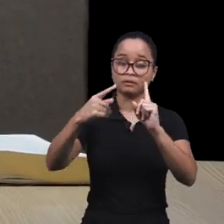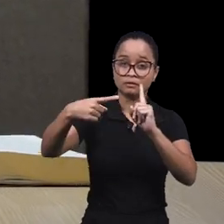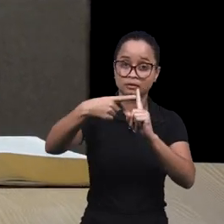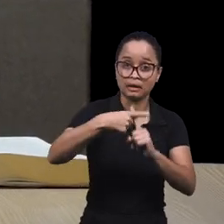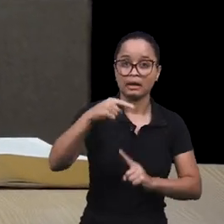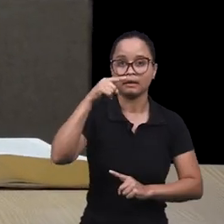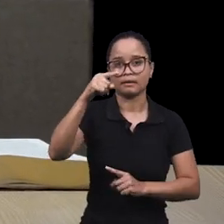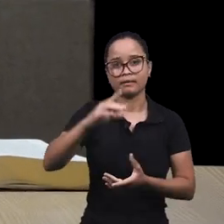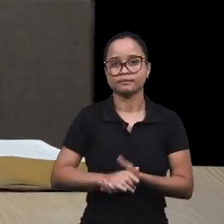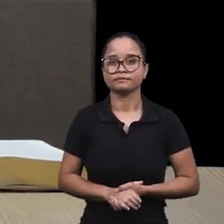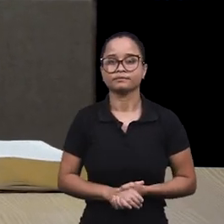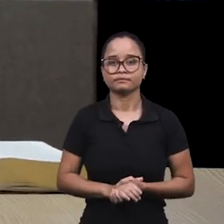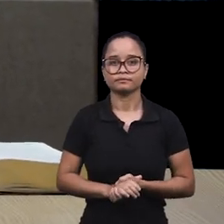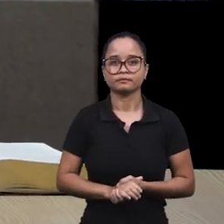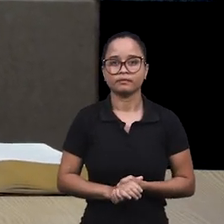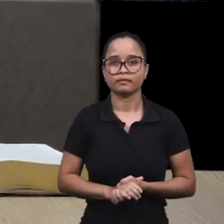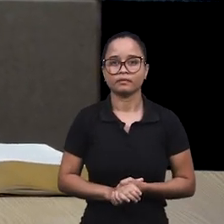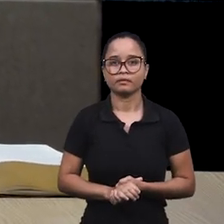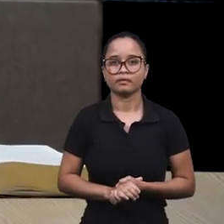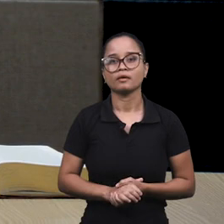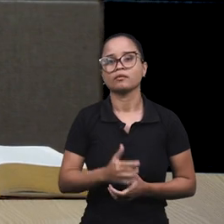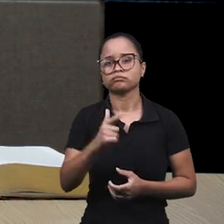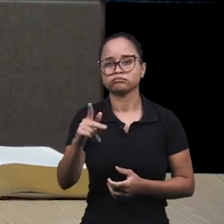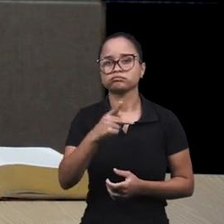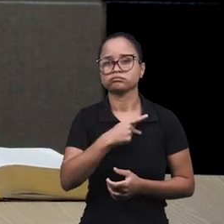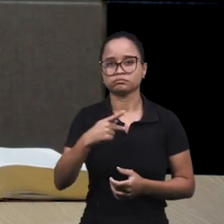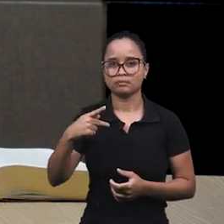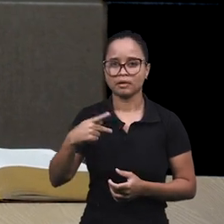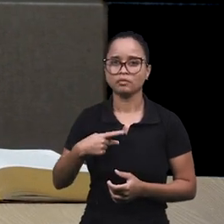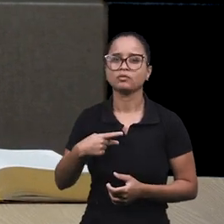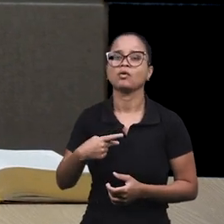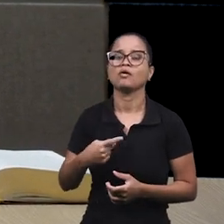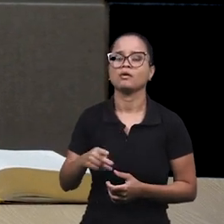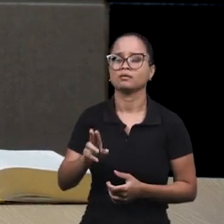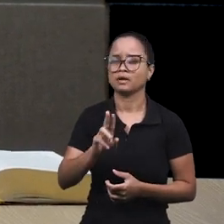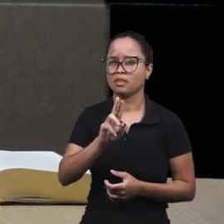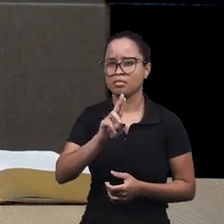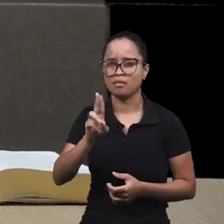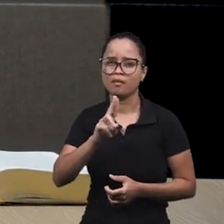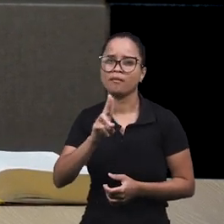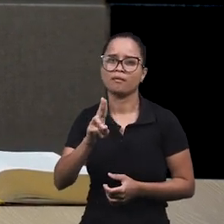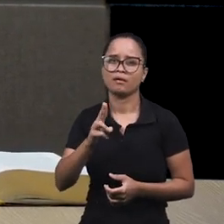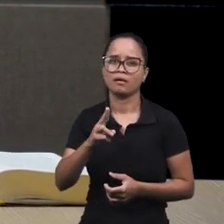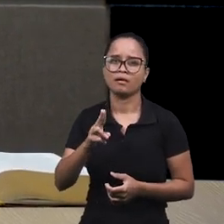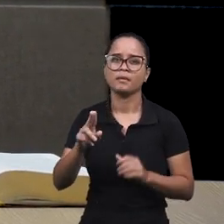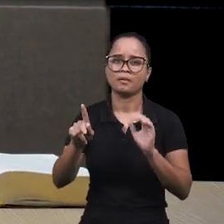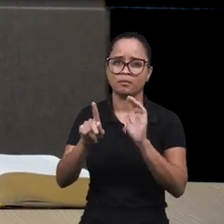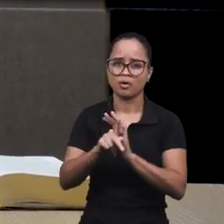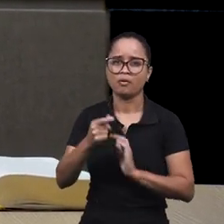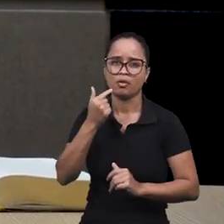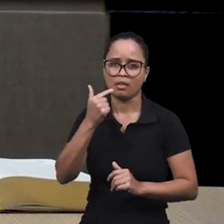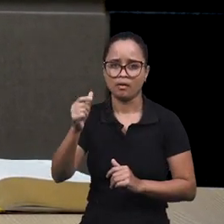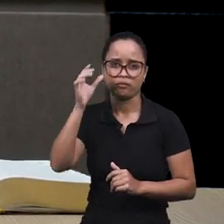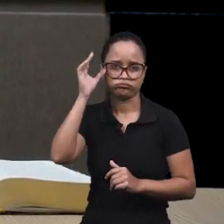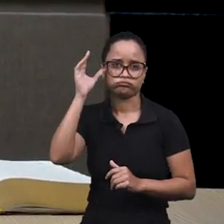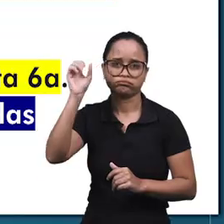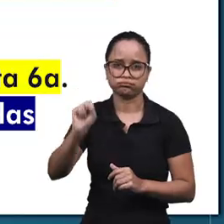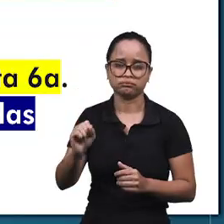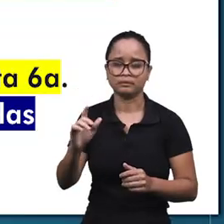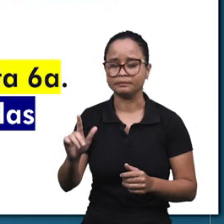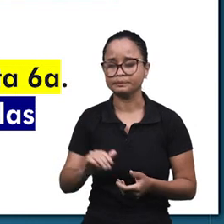nossa igreja ali em Seul, pastor Hyun-kun Lee, que é o nosso pastor ali, e ela escreveu dizendo